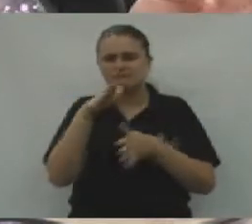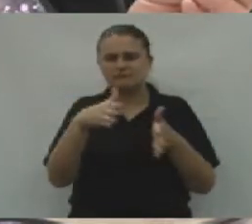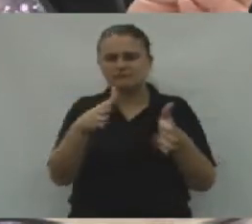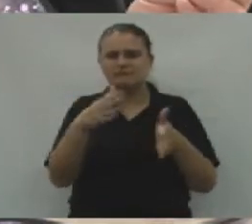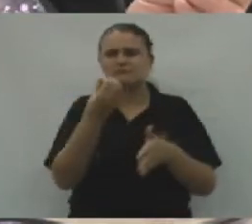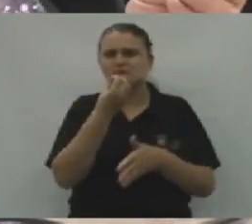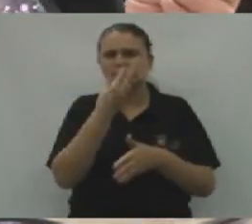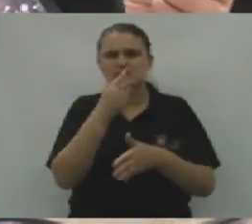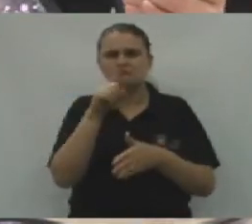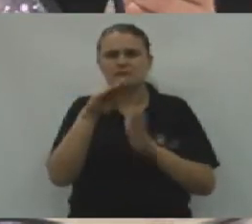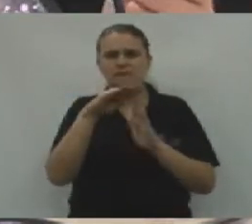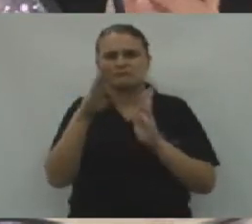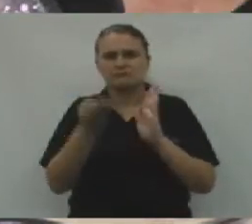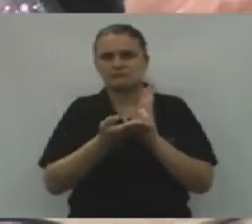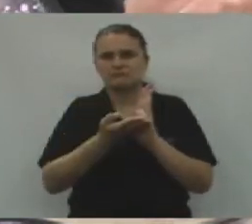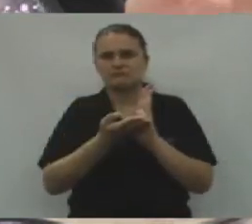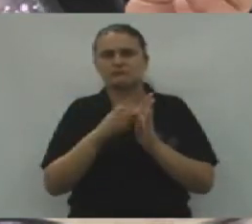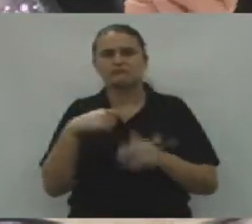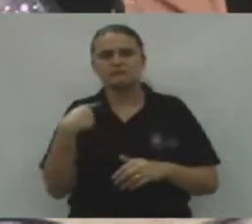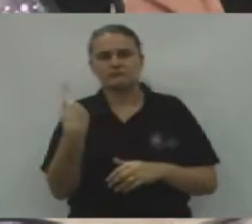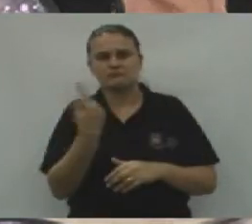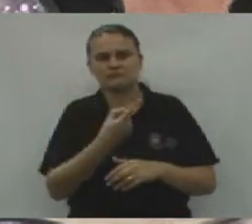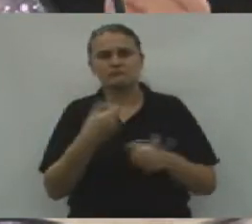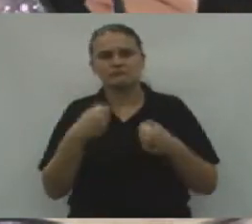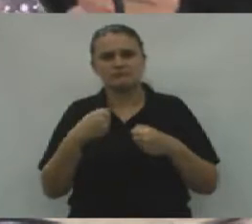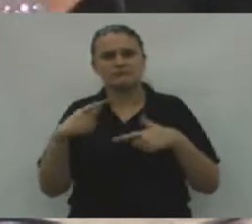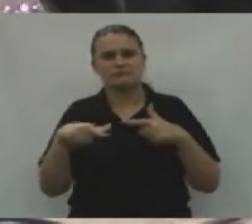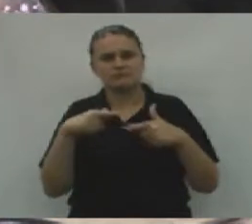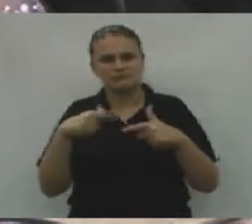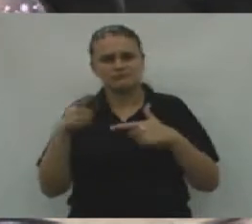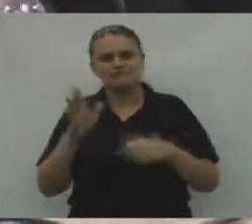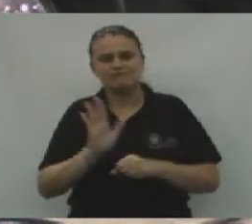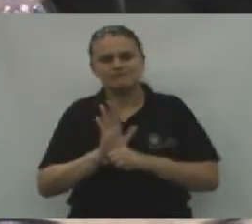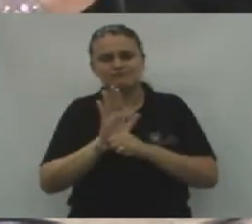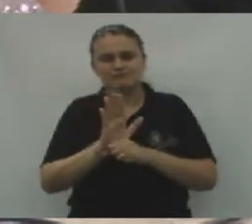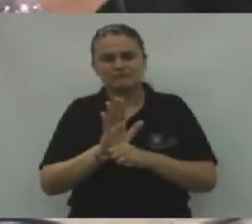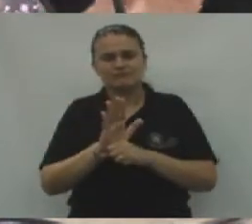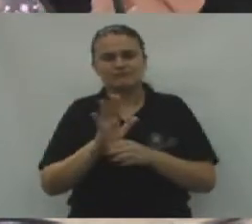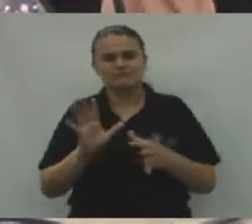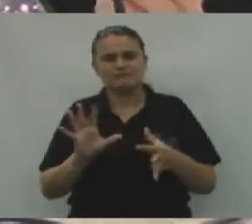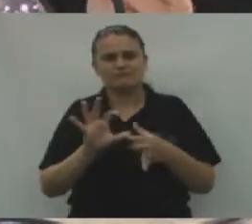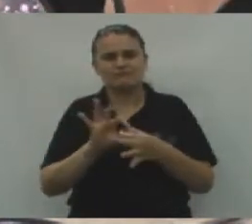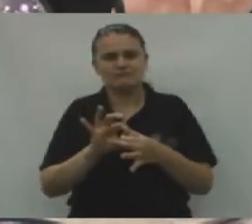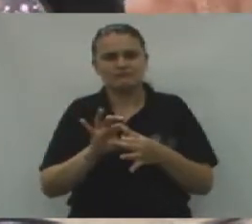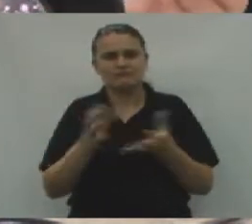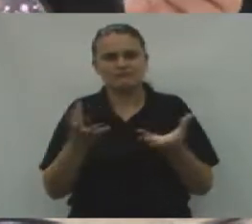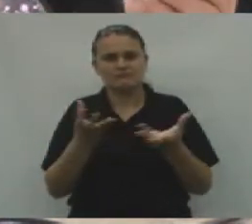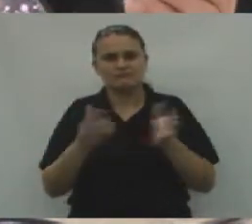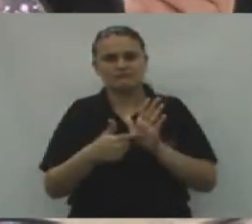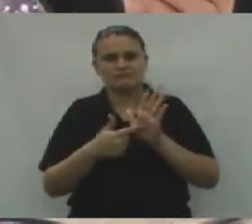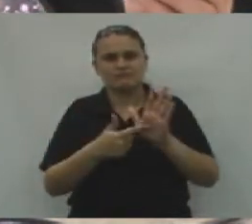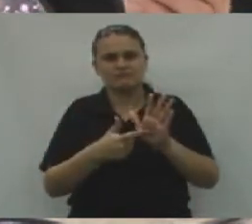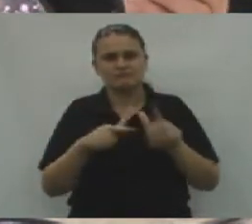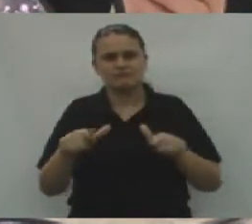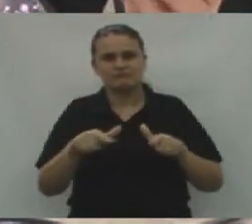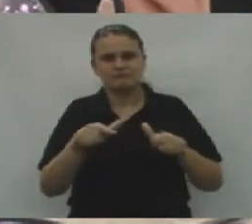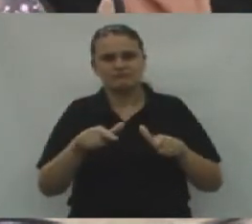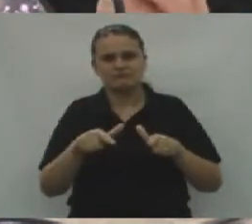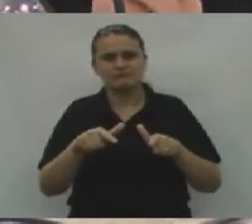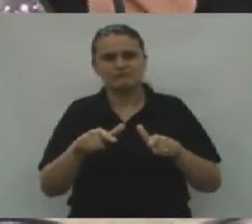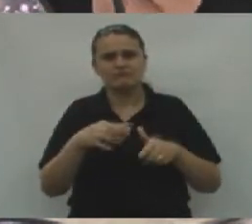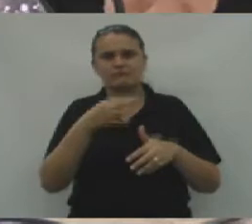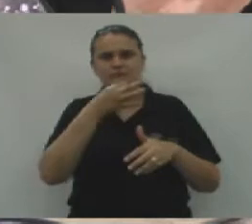né? Então, nós vamos trabalhar aqui para frente, né? Nós estamos em conjunto aqui, nós estamos querendo mostrar trabalho. Então, acho